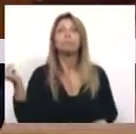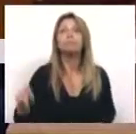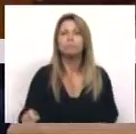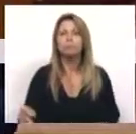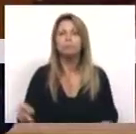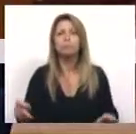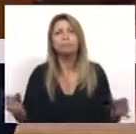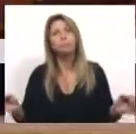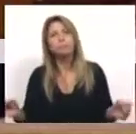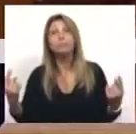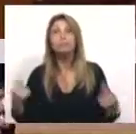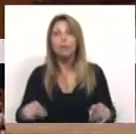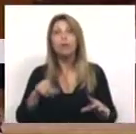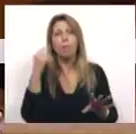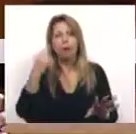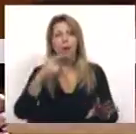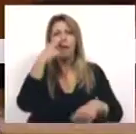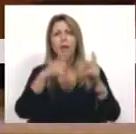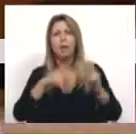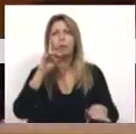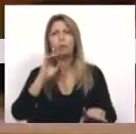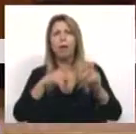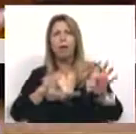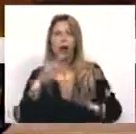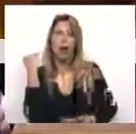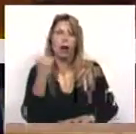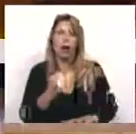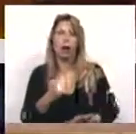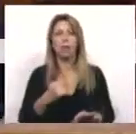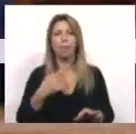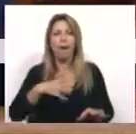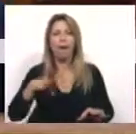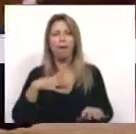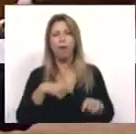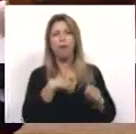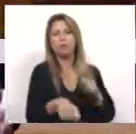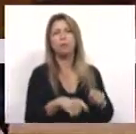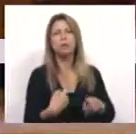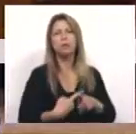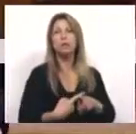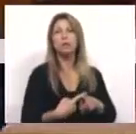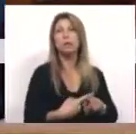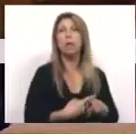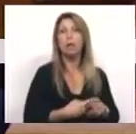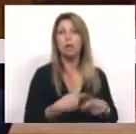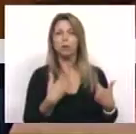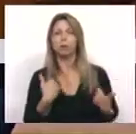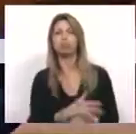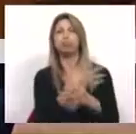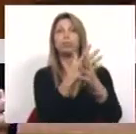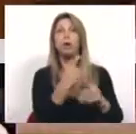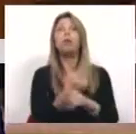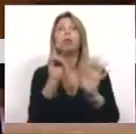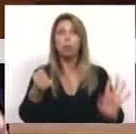atos dolosos e de intenção criminosa. De resto, o surgimento de centenas de ignições no mesmo